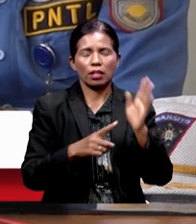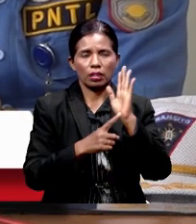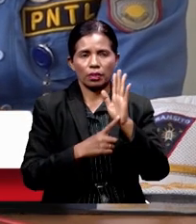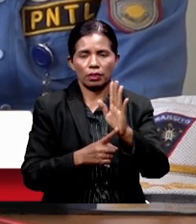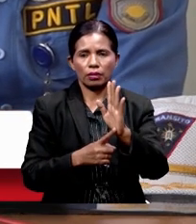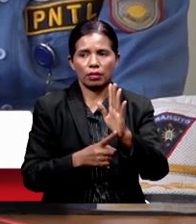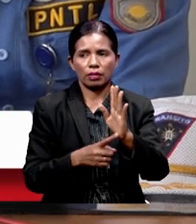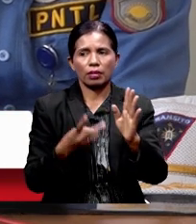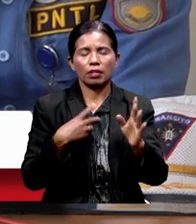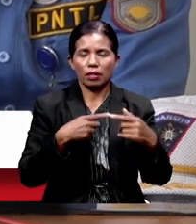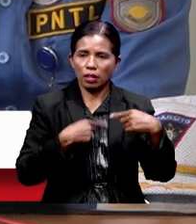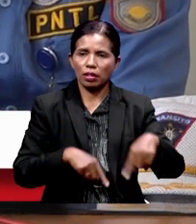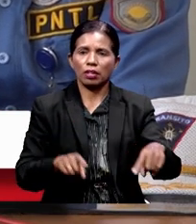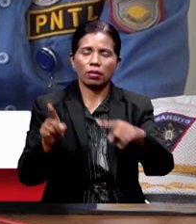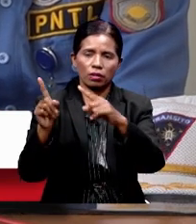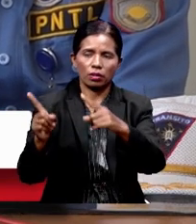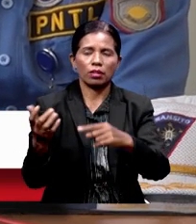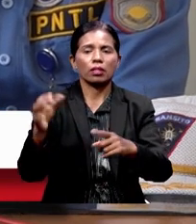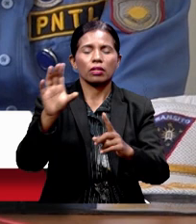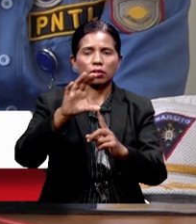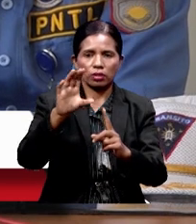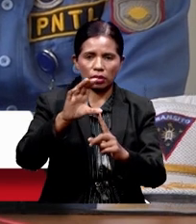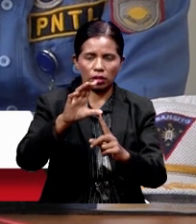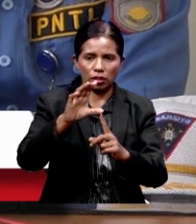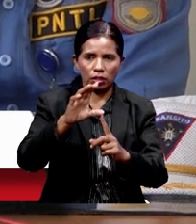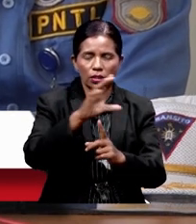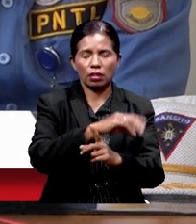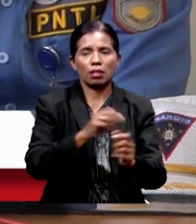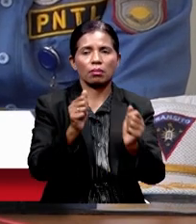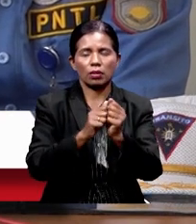tá Haruko na bairra, CEF Secção 14 municípios,